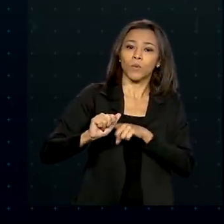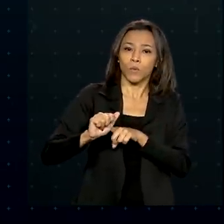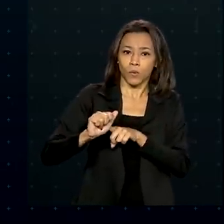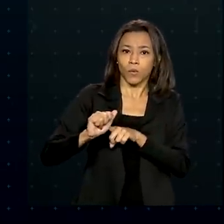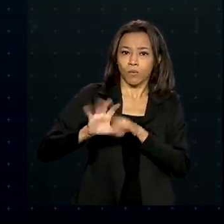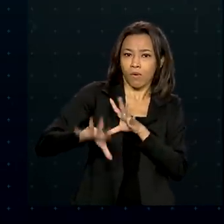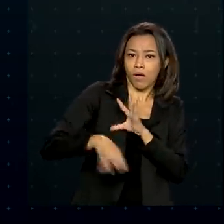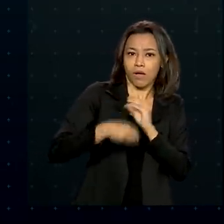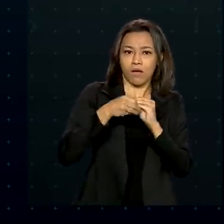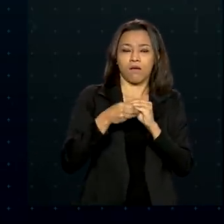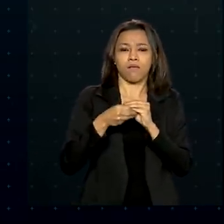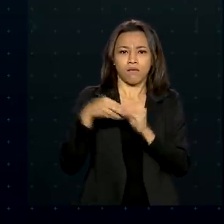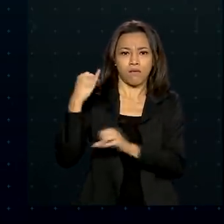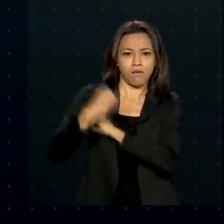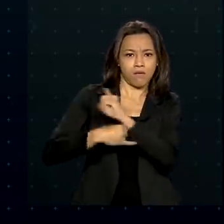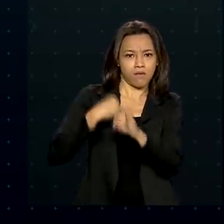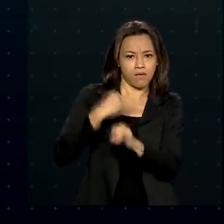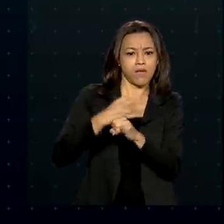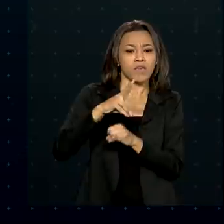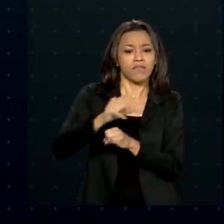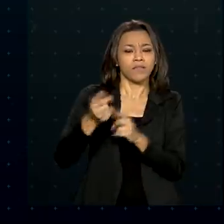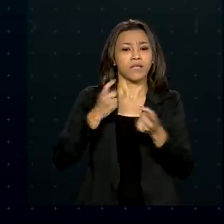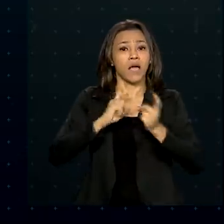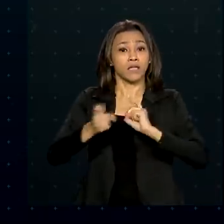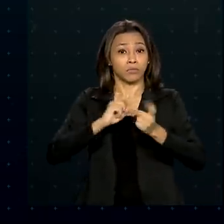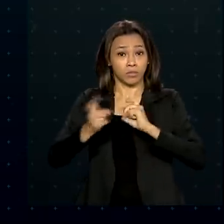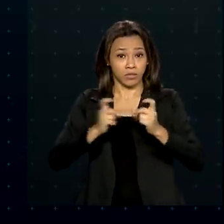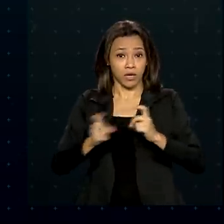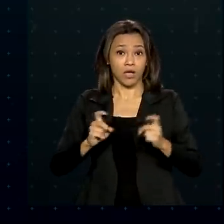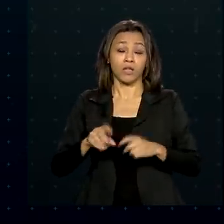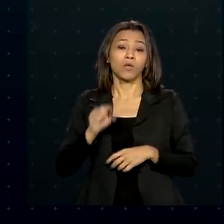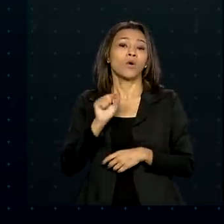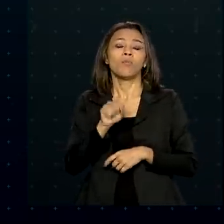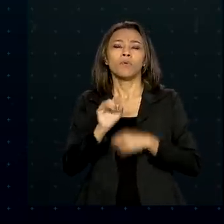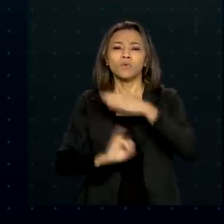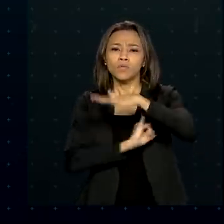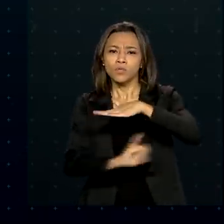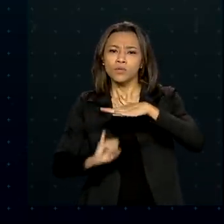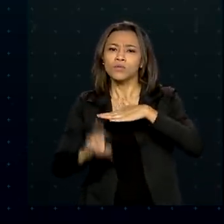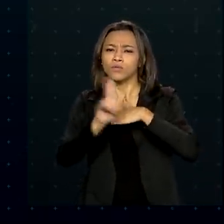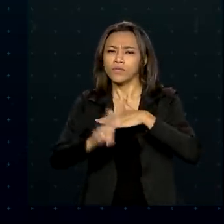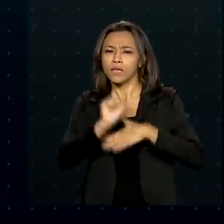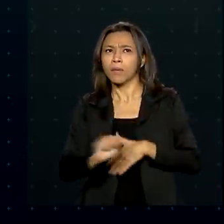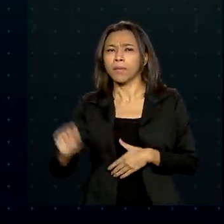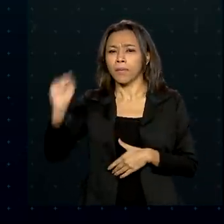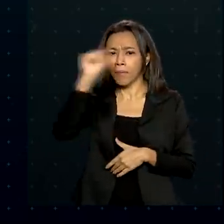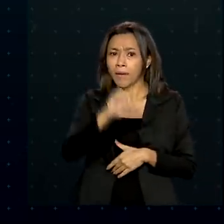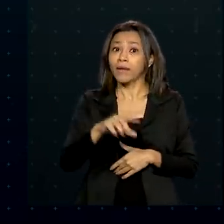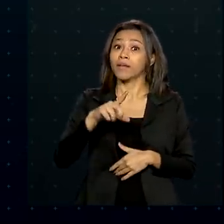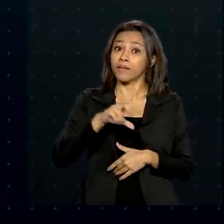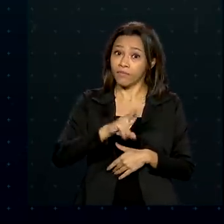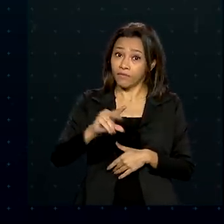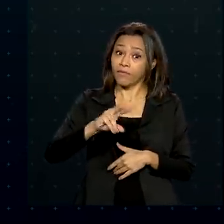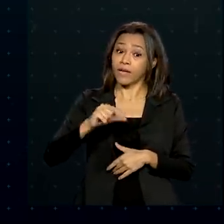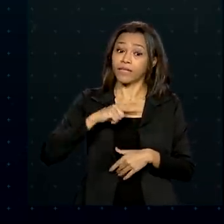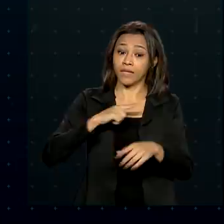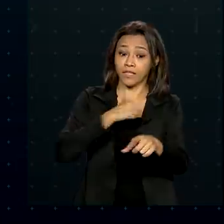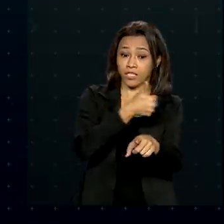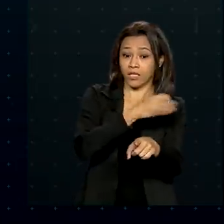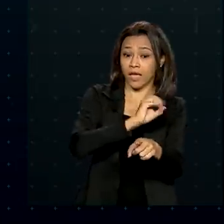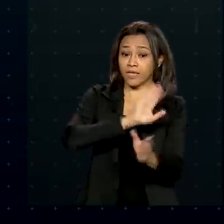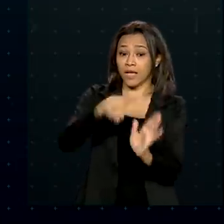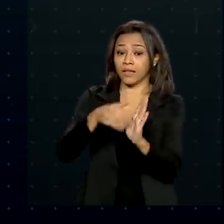extras que serão gerenciados pelas instituições de ensino e terão crédito de 10 a 40 gigas com